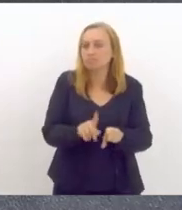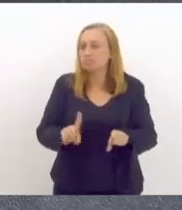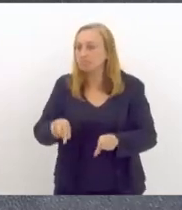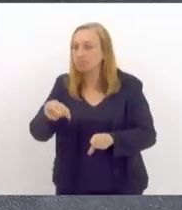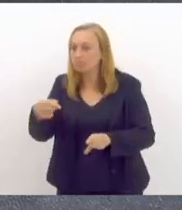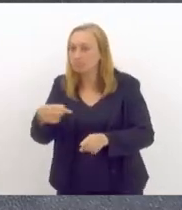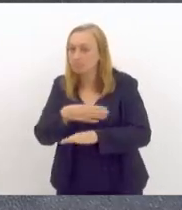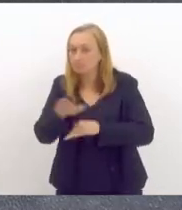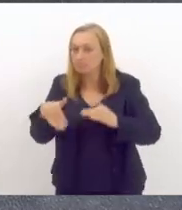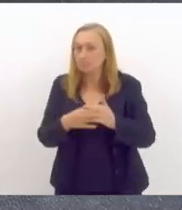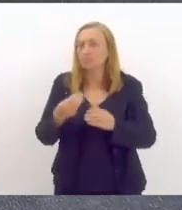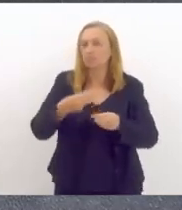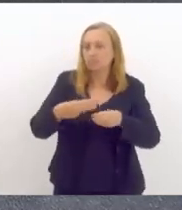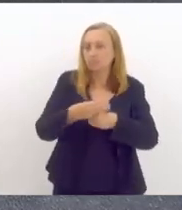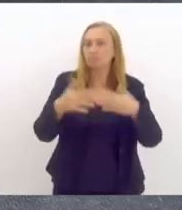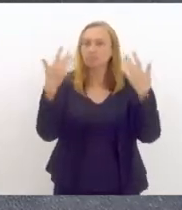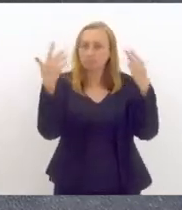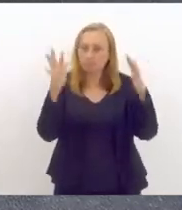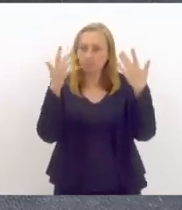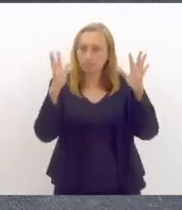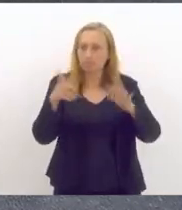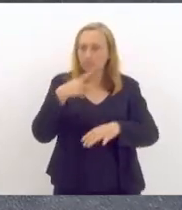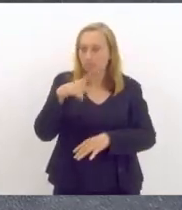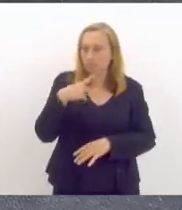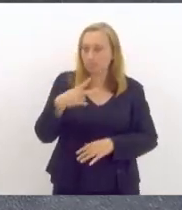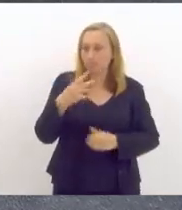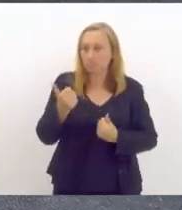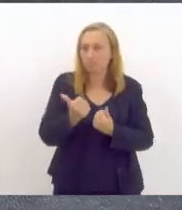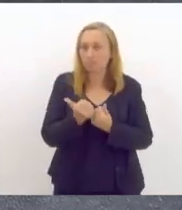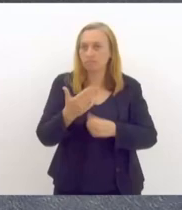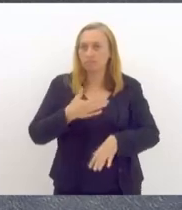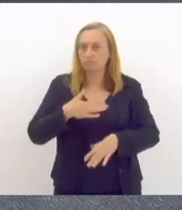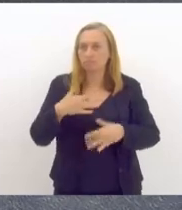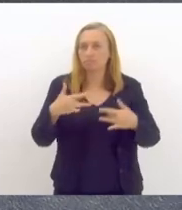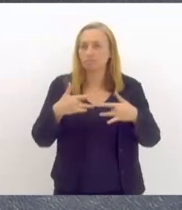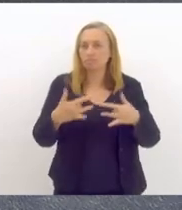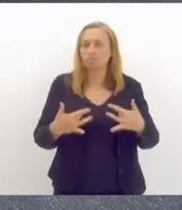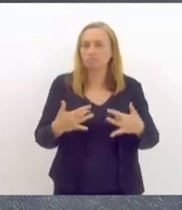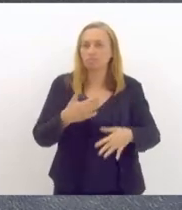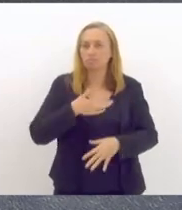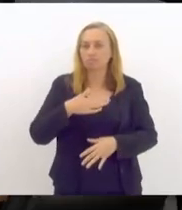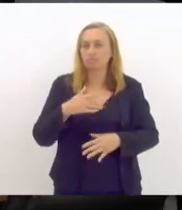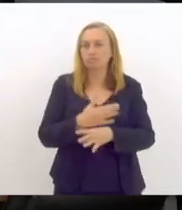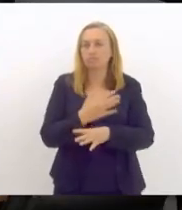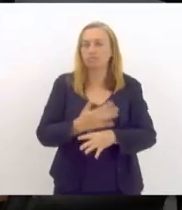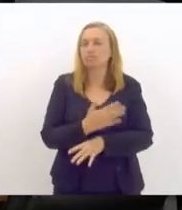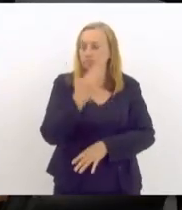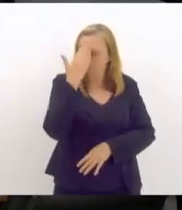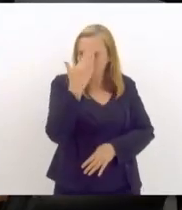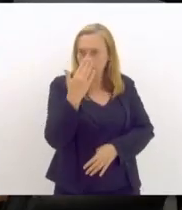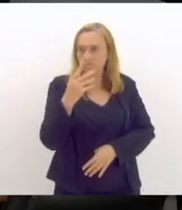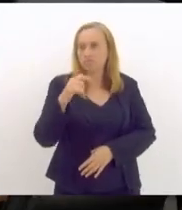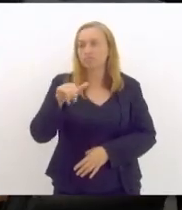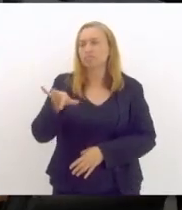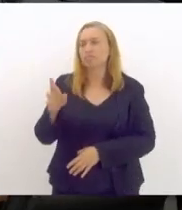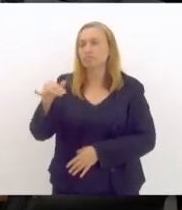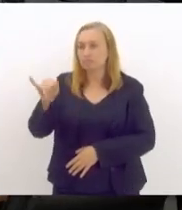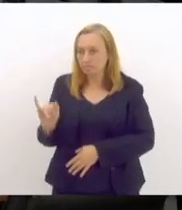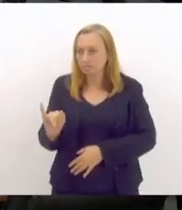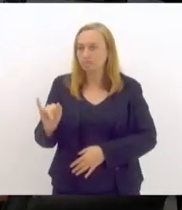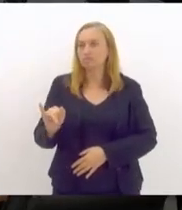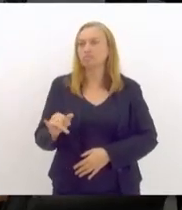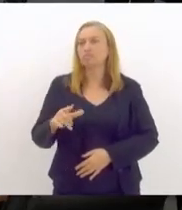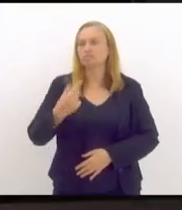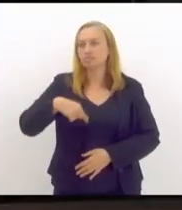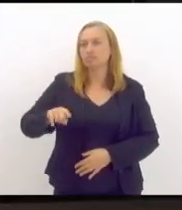municípios Então parabéns pela firmeza conte comigo e obrigado aí pela solidariedade com a minha cidade Obrigado Yuri estivemos em